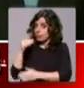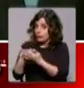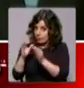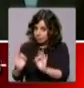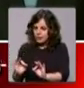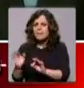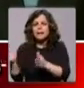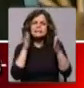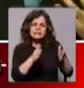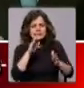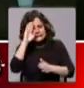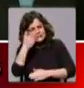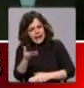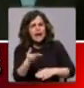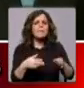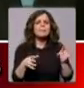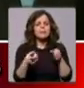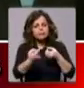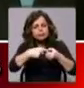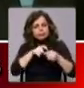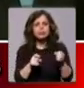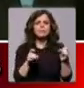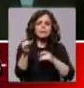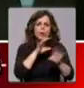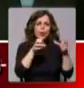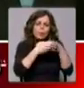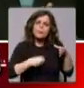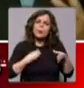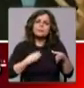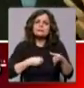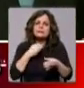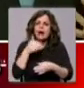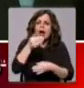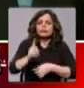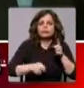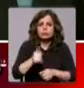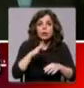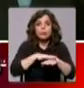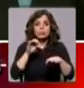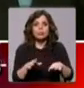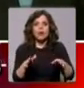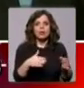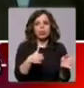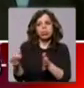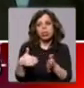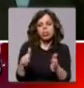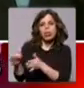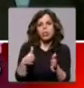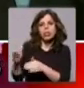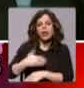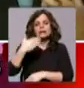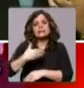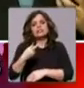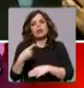do Eurogrupo estão preocupados com as eventuais consequências. Por conseguinte, entre este atraso de 19 dias, durante os quais apenas se